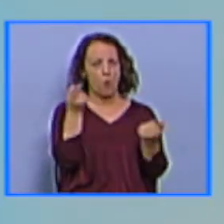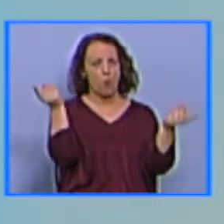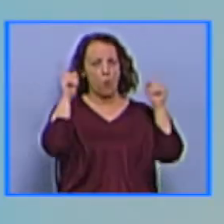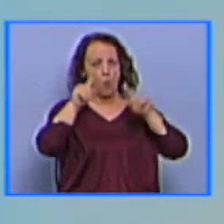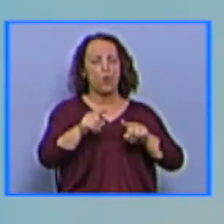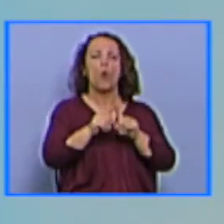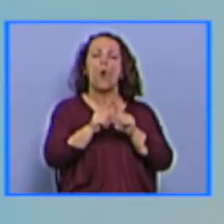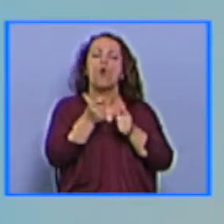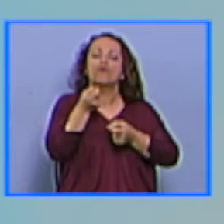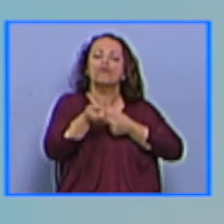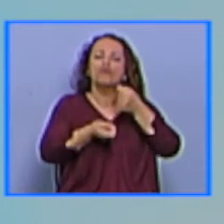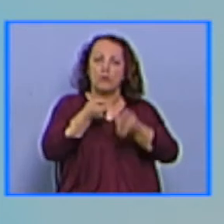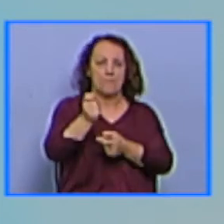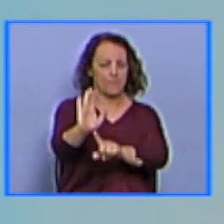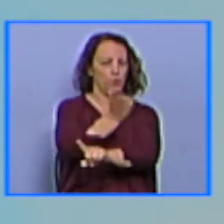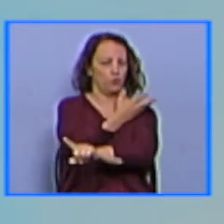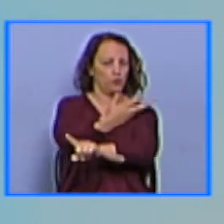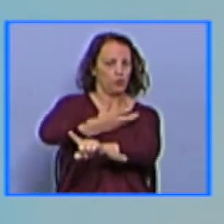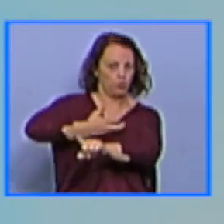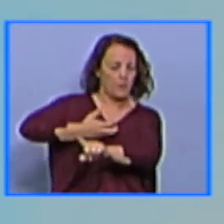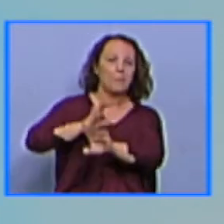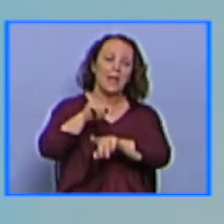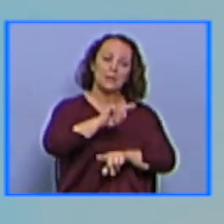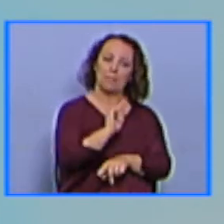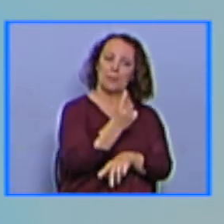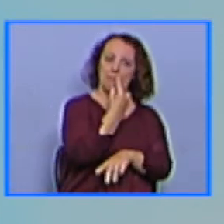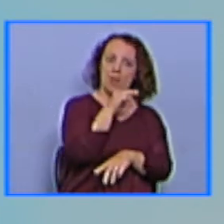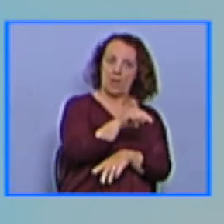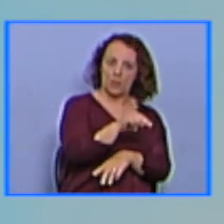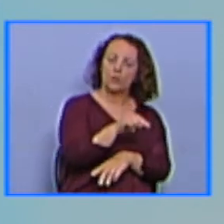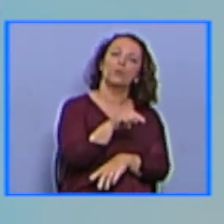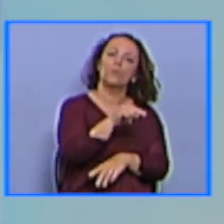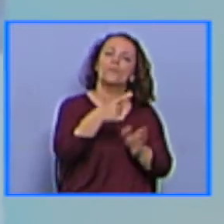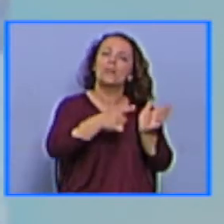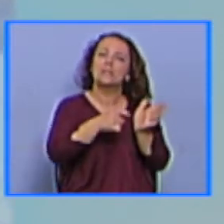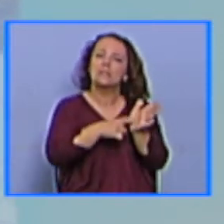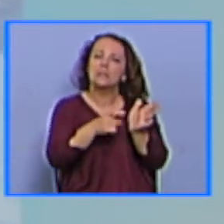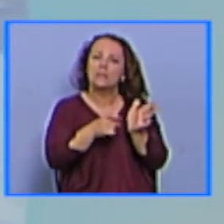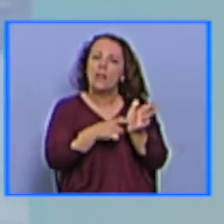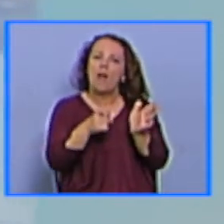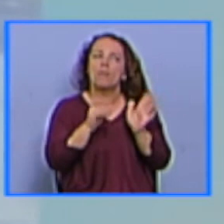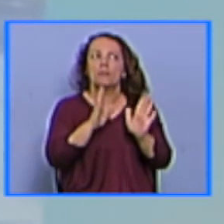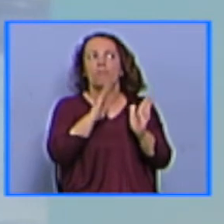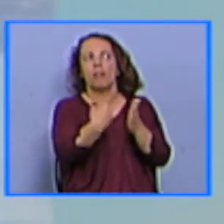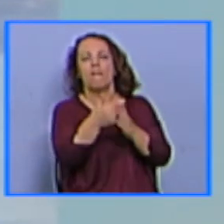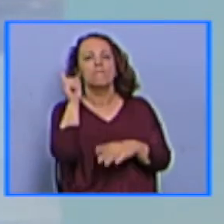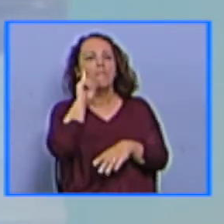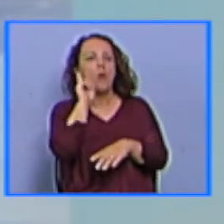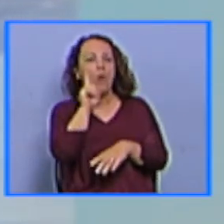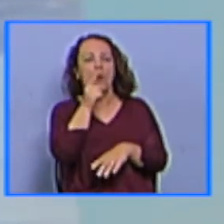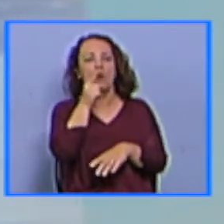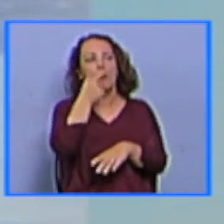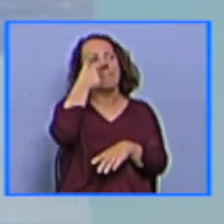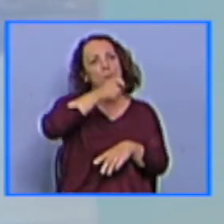recomeço gradual, e já lá chegaremos a esse ponto. Este primeiro aqui, de facto, essa necessidade de valorizar o comportamento de cada